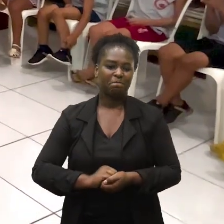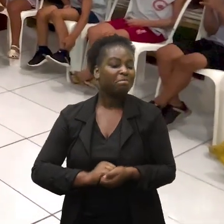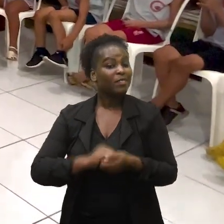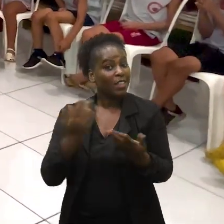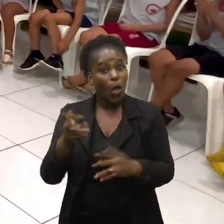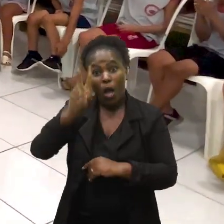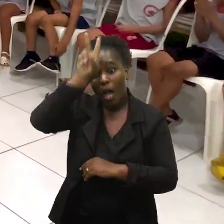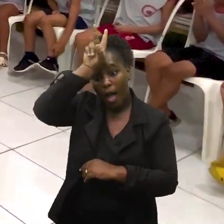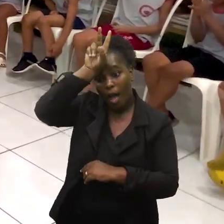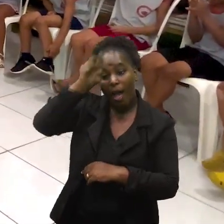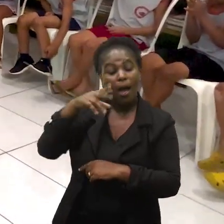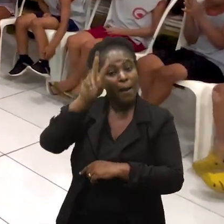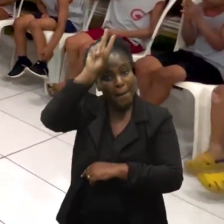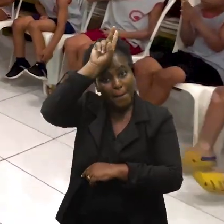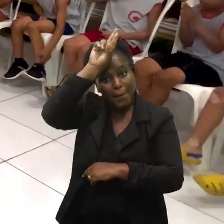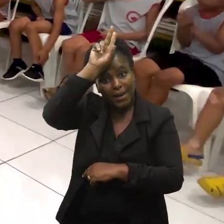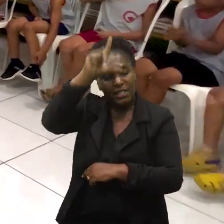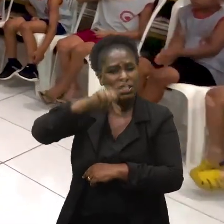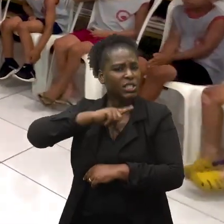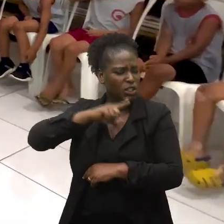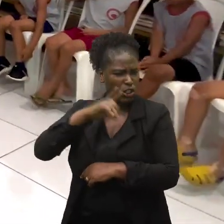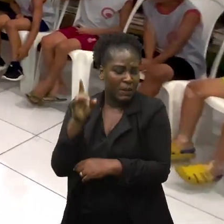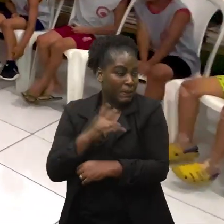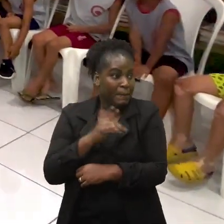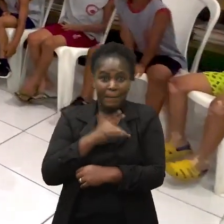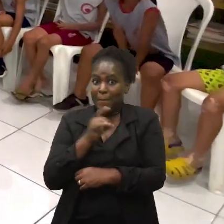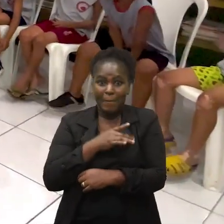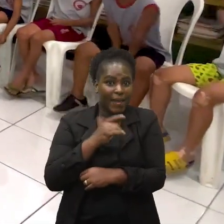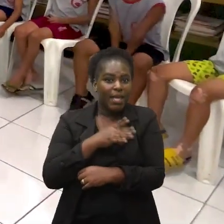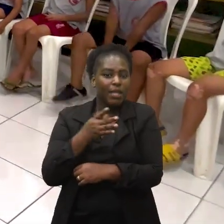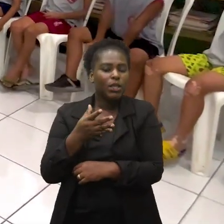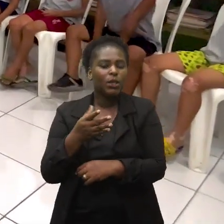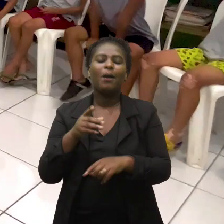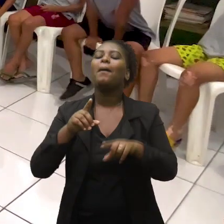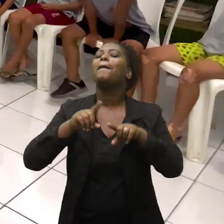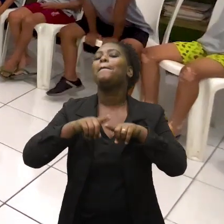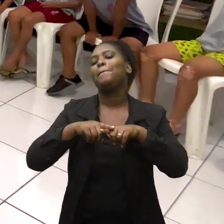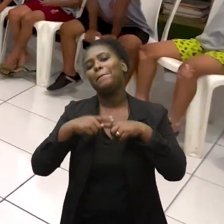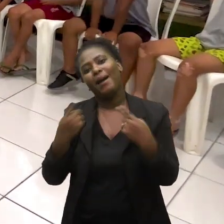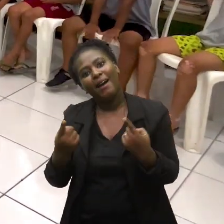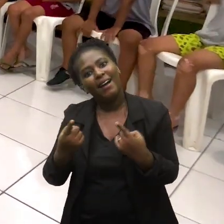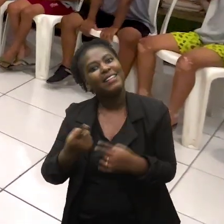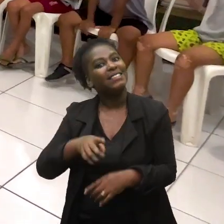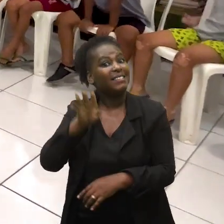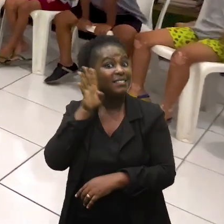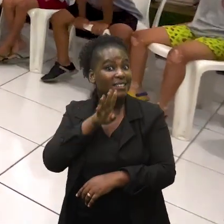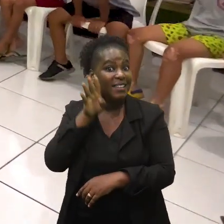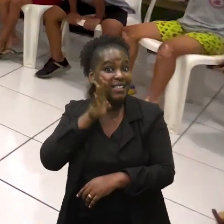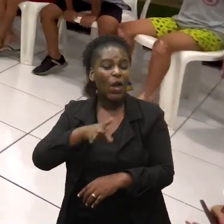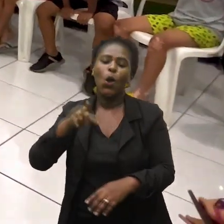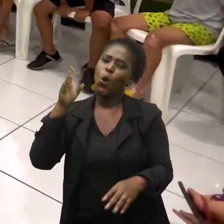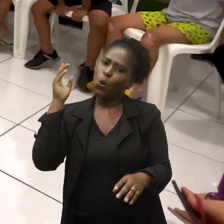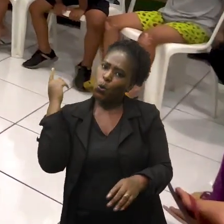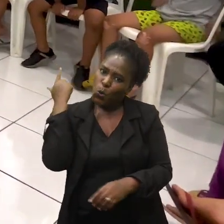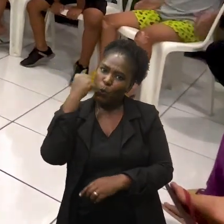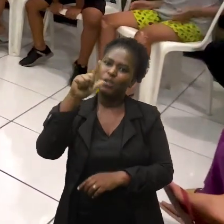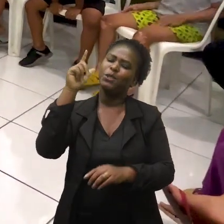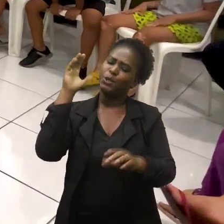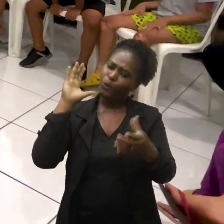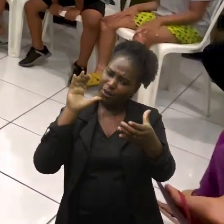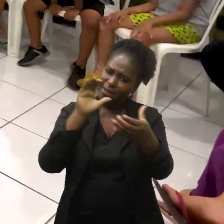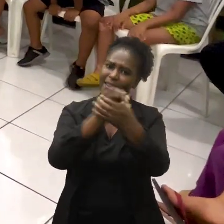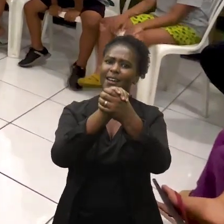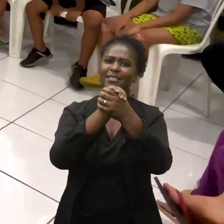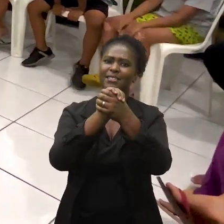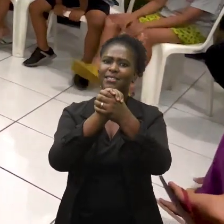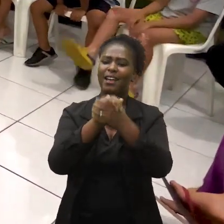Tinha muito medo, mas ainda bem que ela arrumou o seu barato e